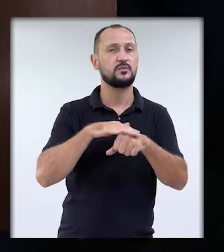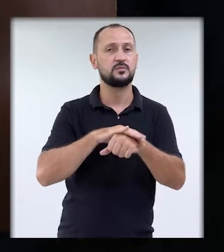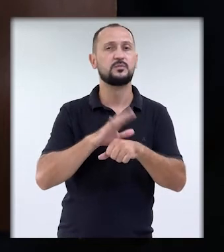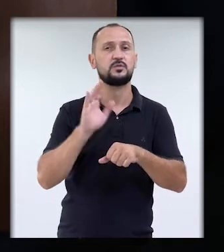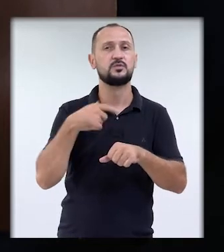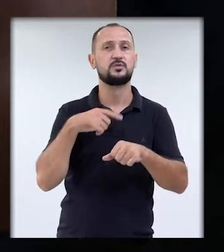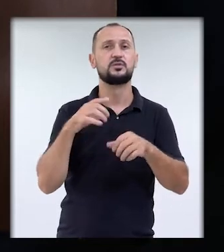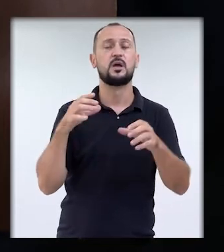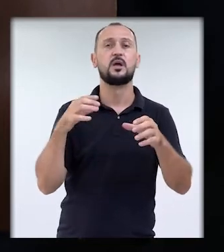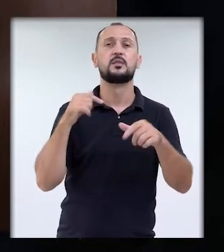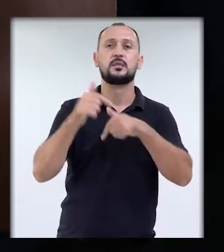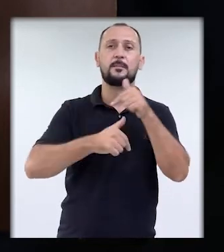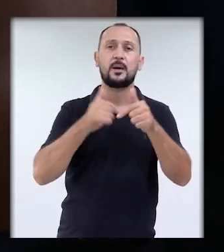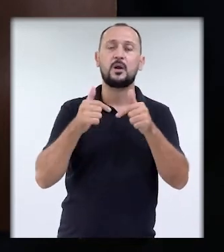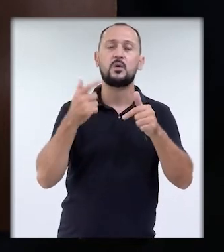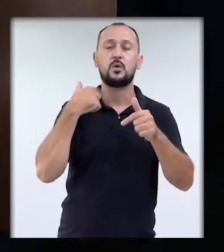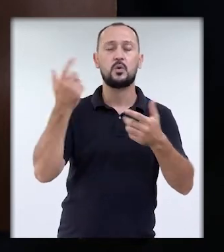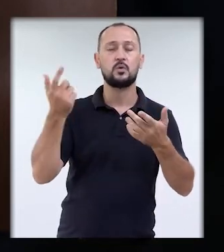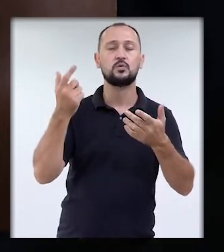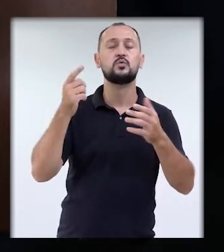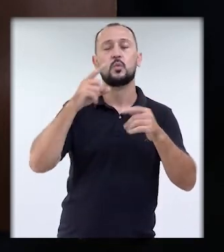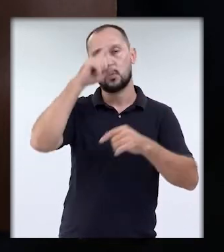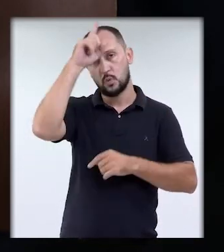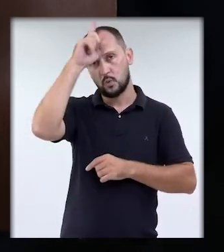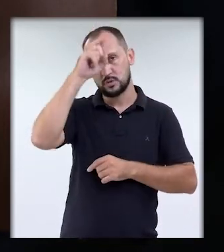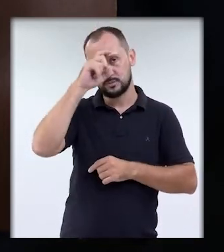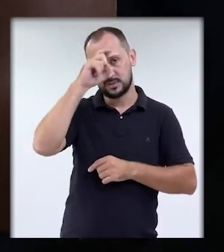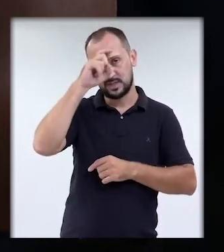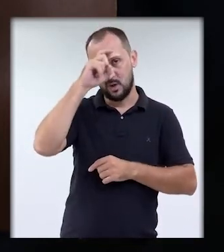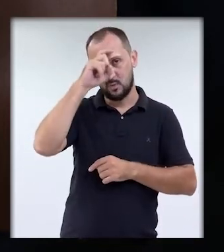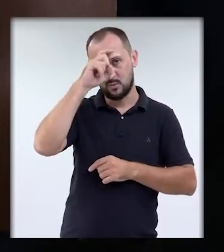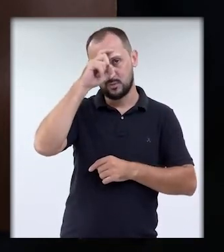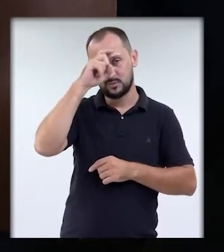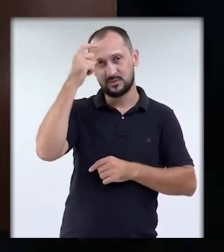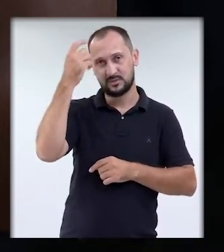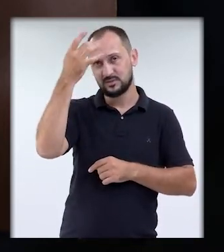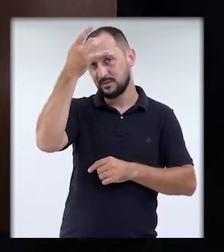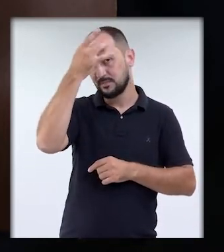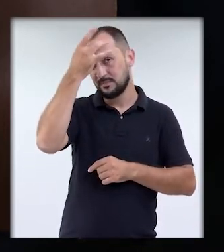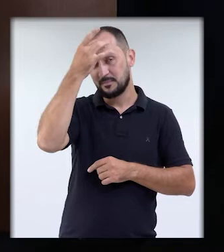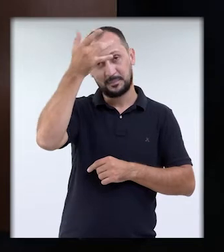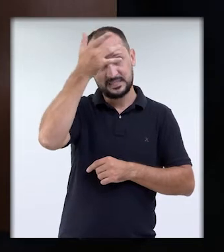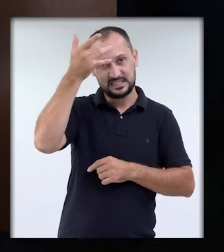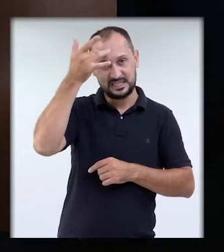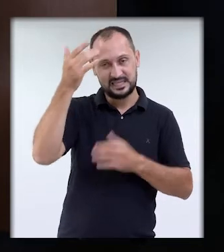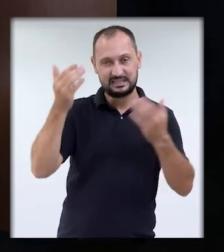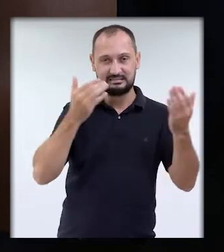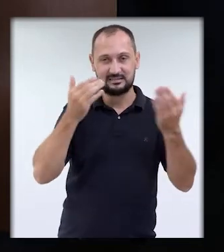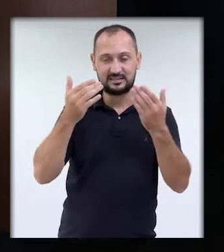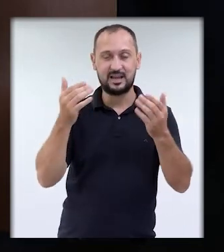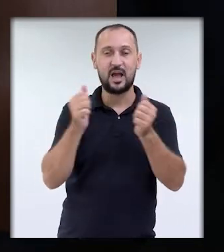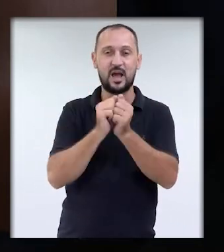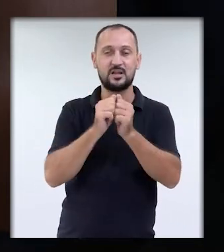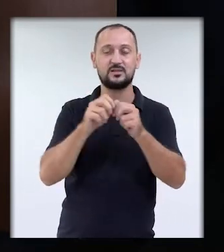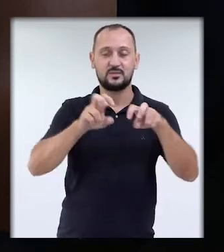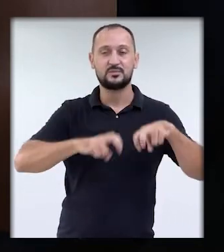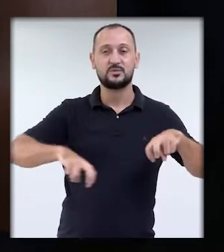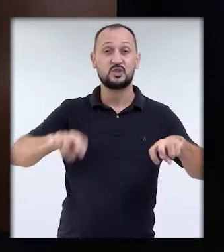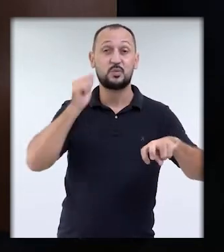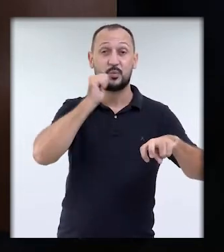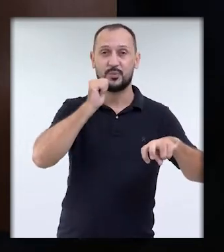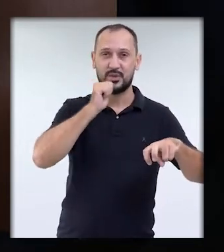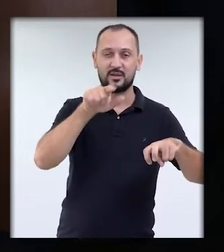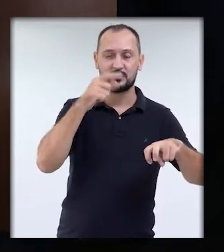você já trabalhou numa ala feminina de um hospital psiquiátrico de Campo Grande. E por meio de roda de estudos com as mulheres